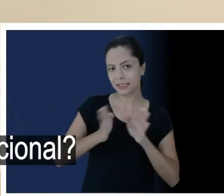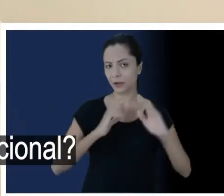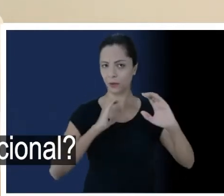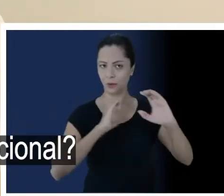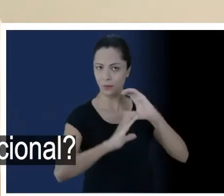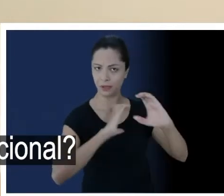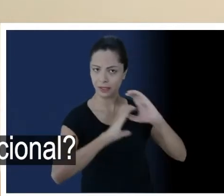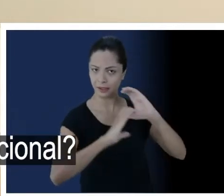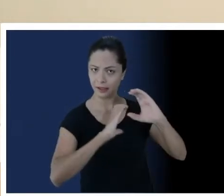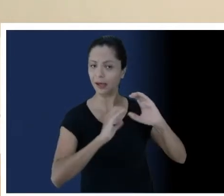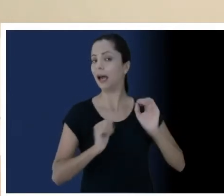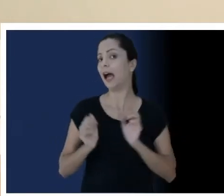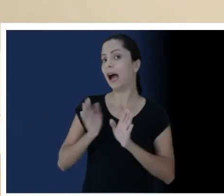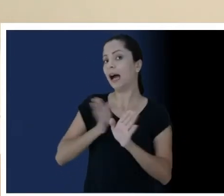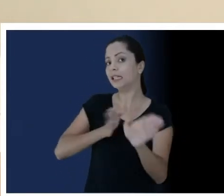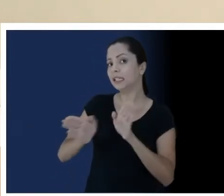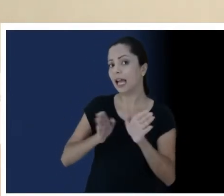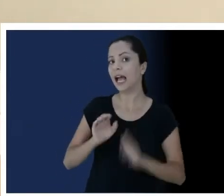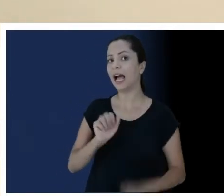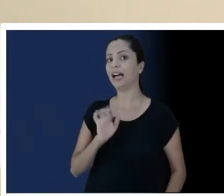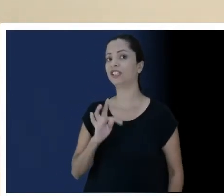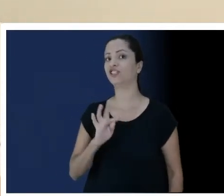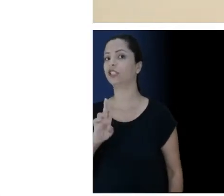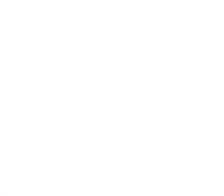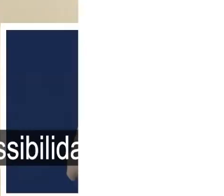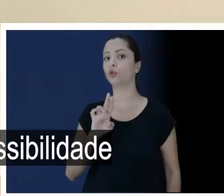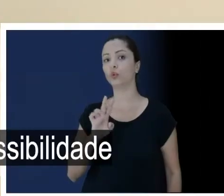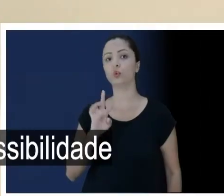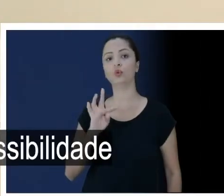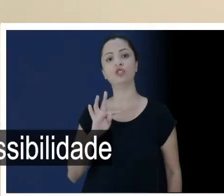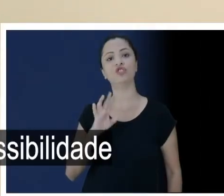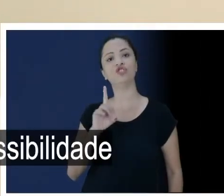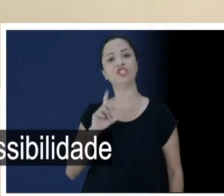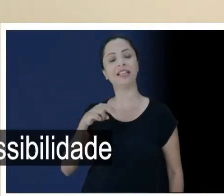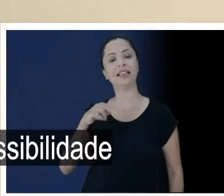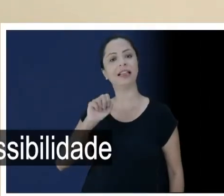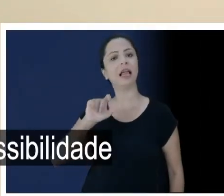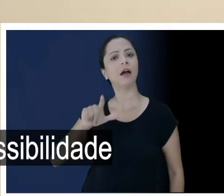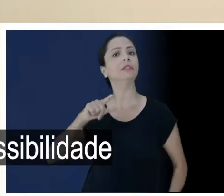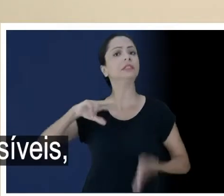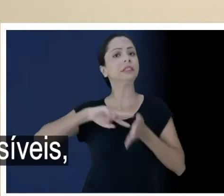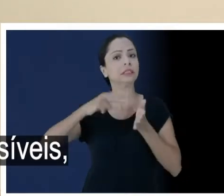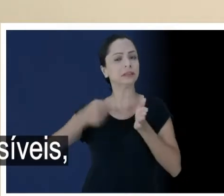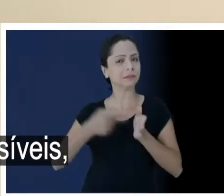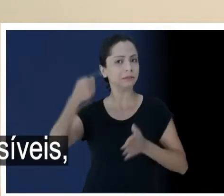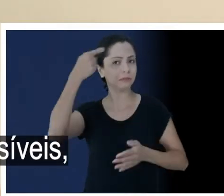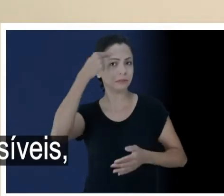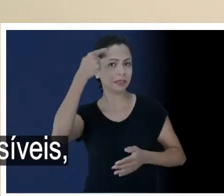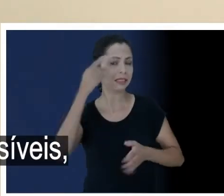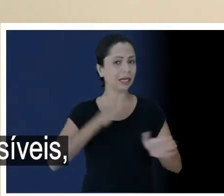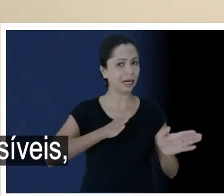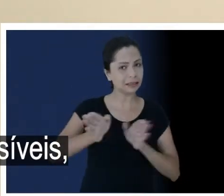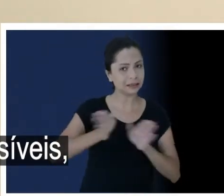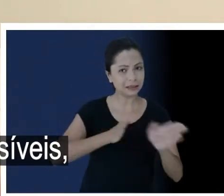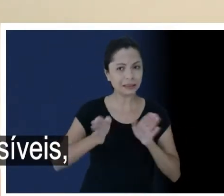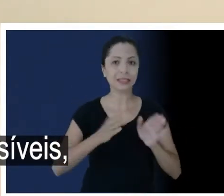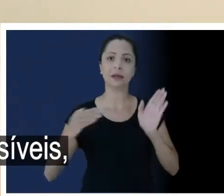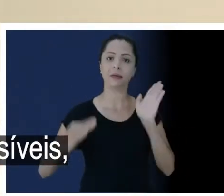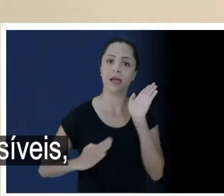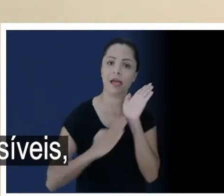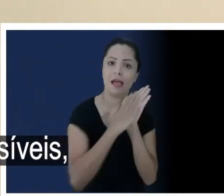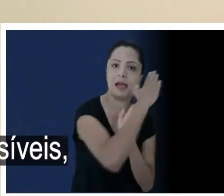acessibilidade comunicacional e acessibilidade atitudinal? É muito comum, quando a gente pensa em acessibilidade, a gente associar a rampas,